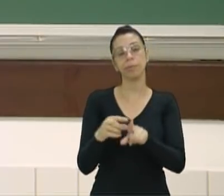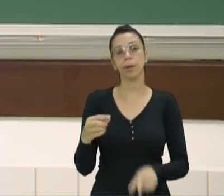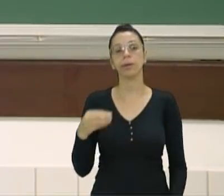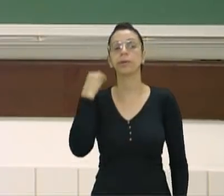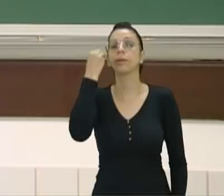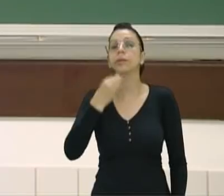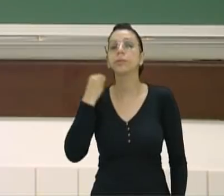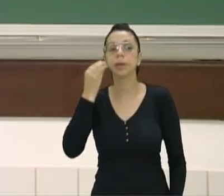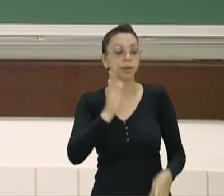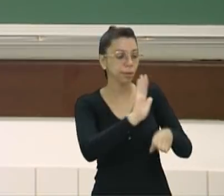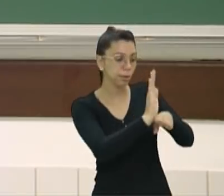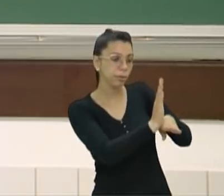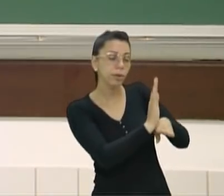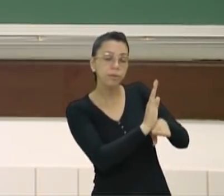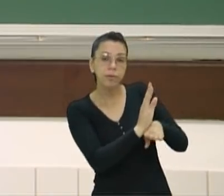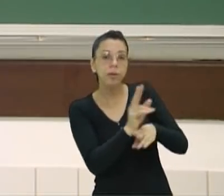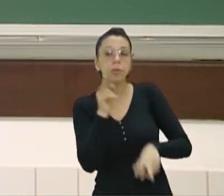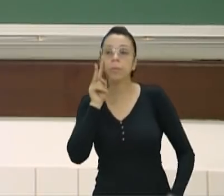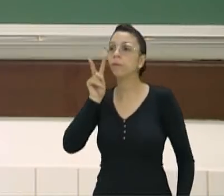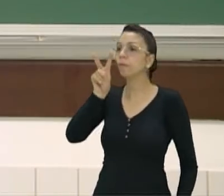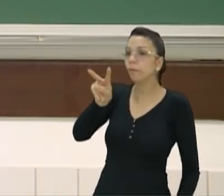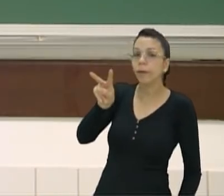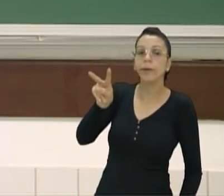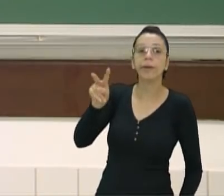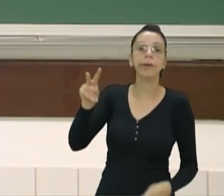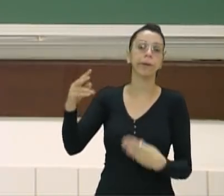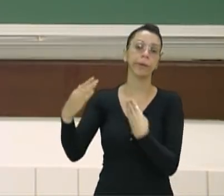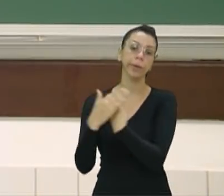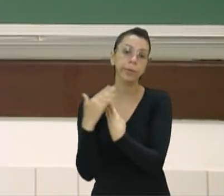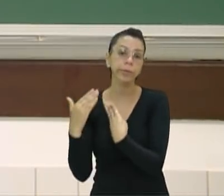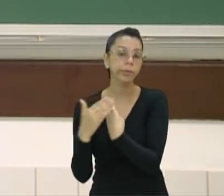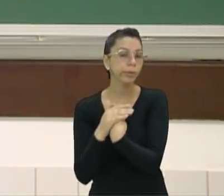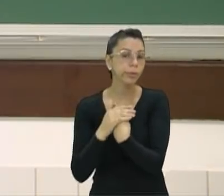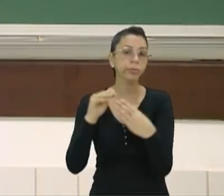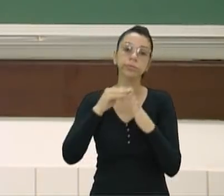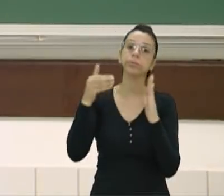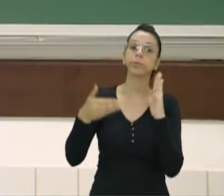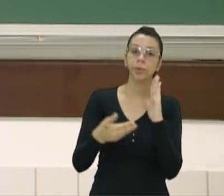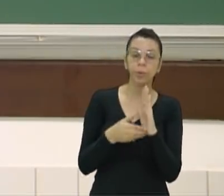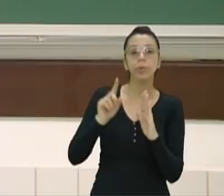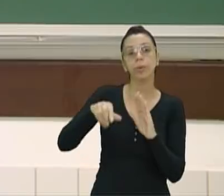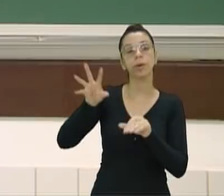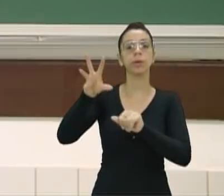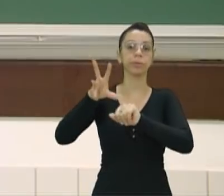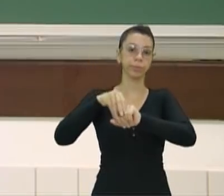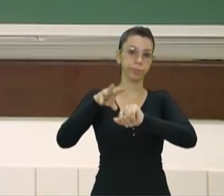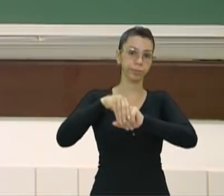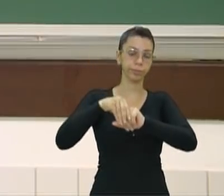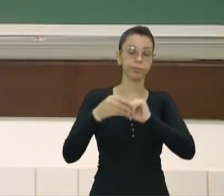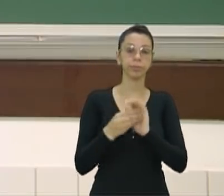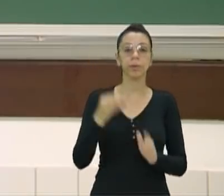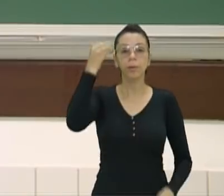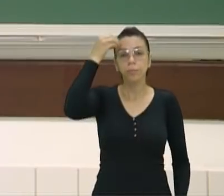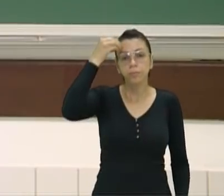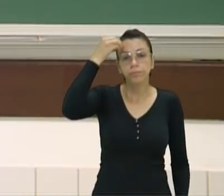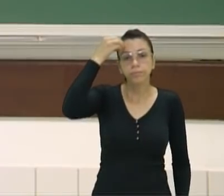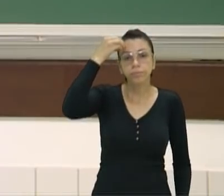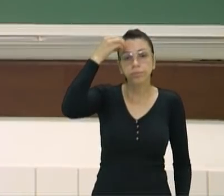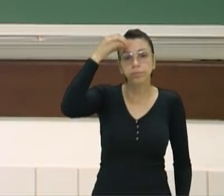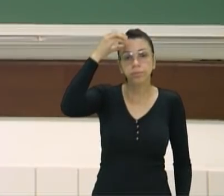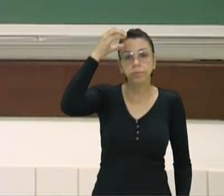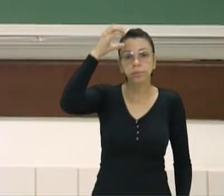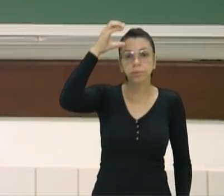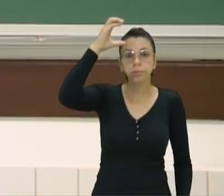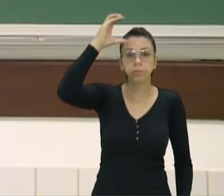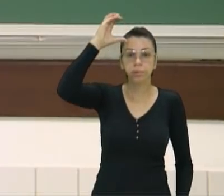naquilo que você viveu. Tudo isso a gente chama de produto do conhecimento. E esse acúmulo a gente também chama